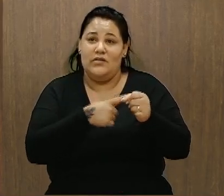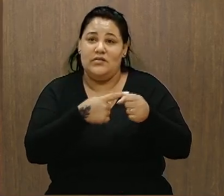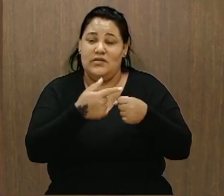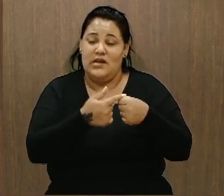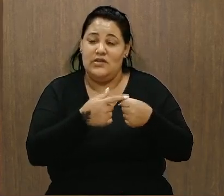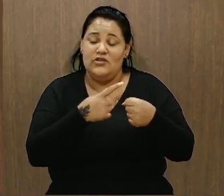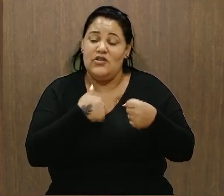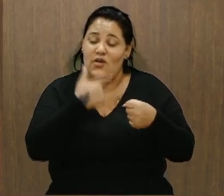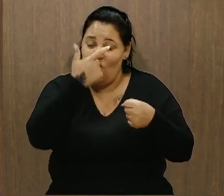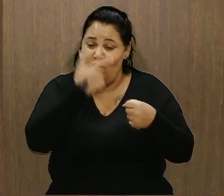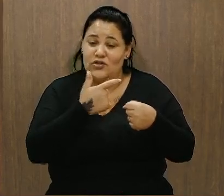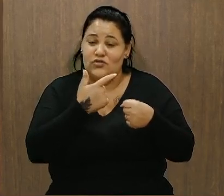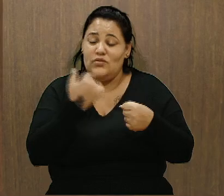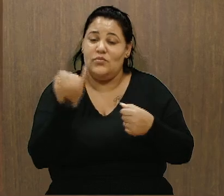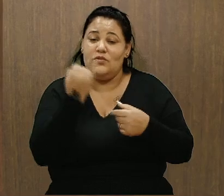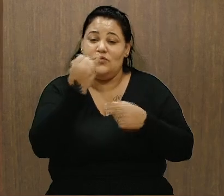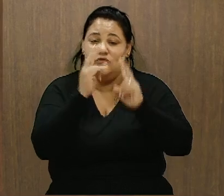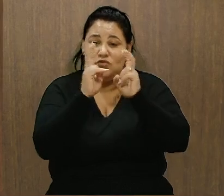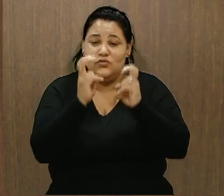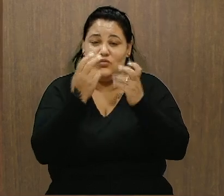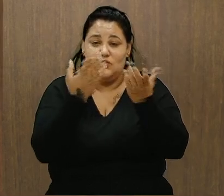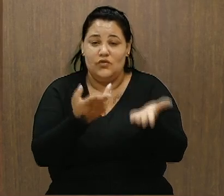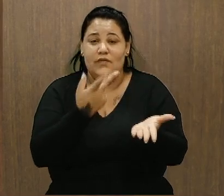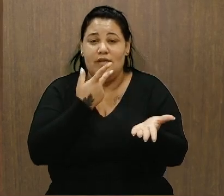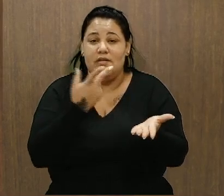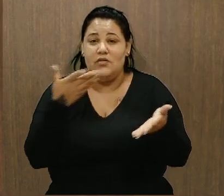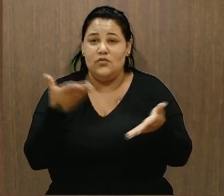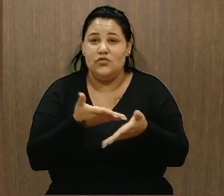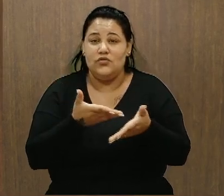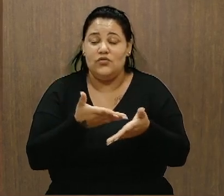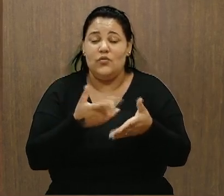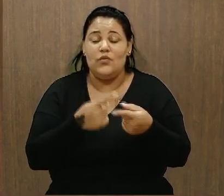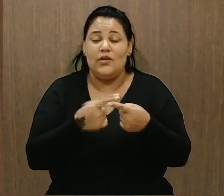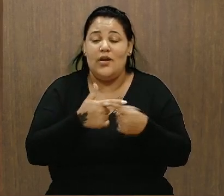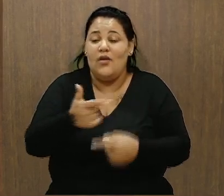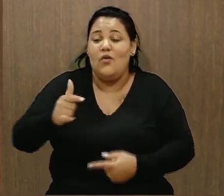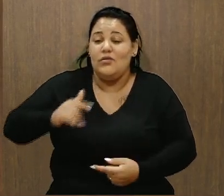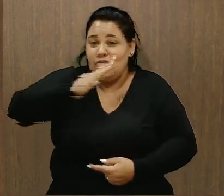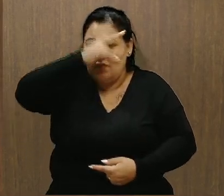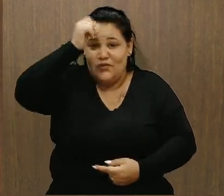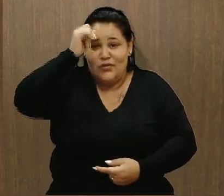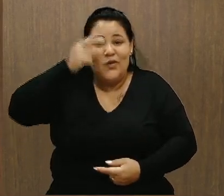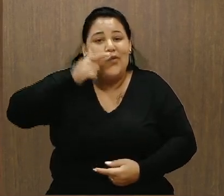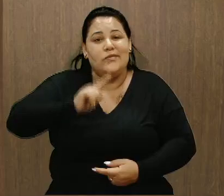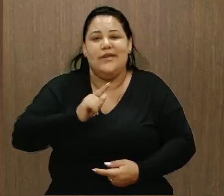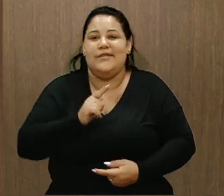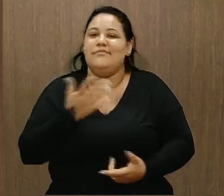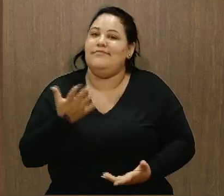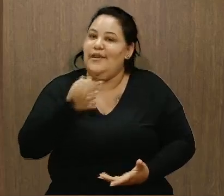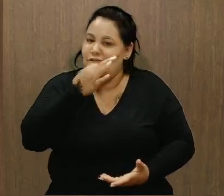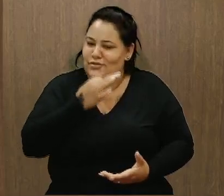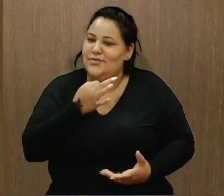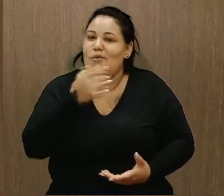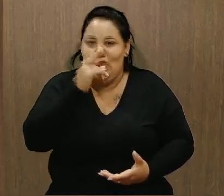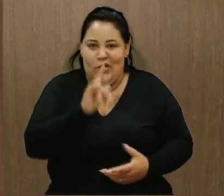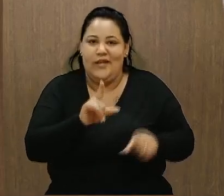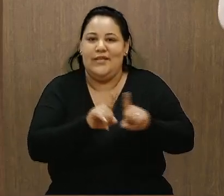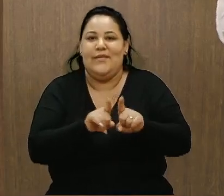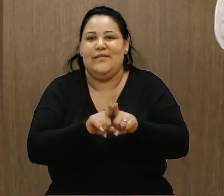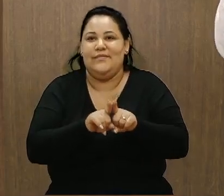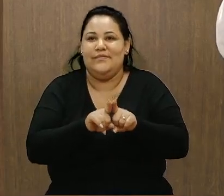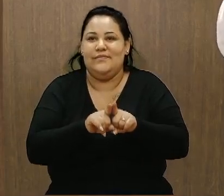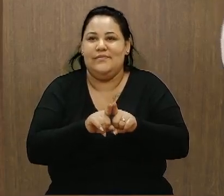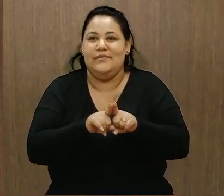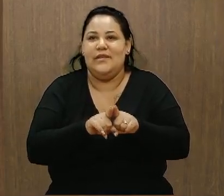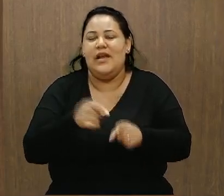importante o tema que o senhor traz aqui, ainda mais porque se outras prefeituras conseguem, tenho certeza que Caxias consegue. E se não há nenhum